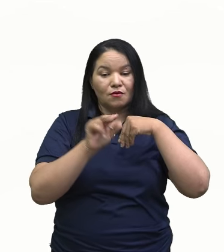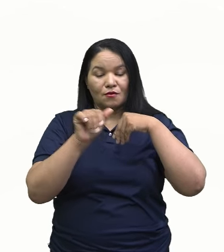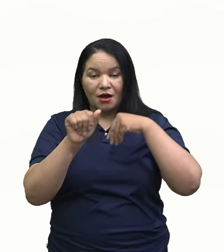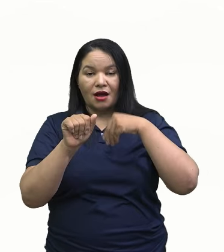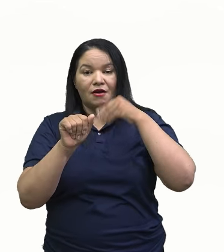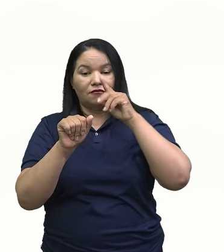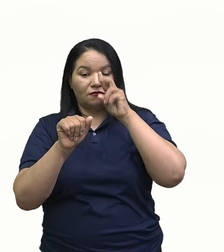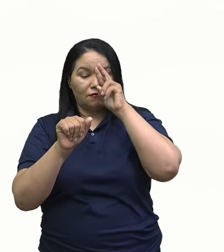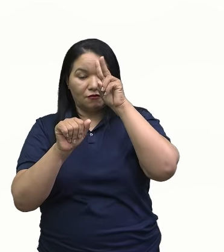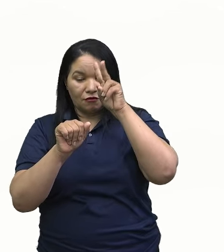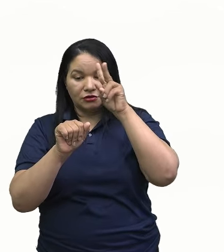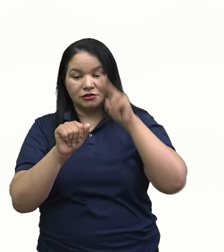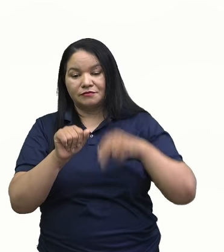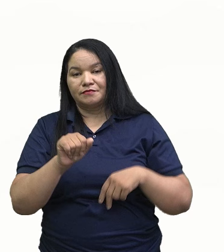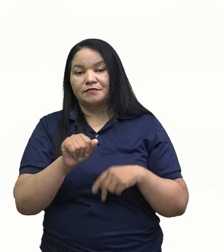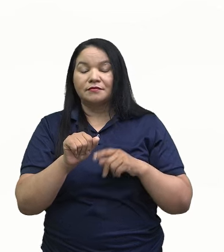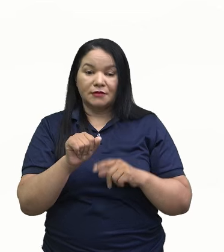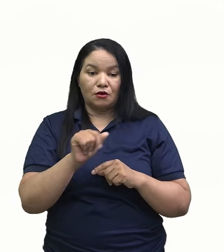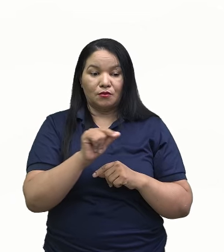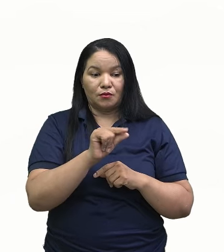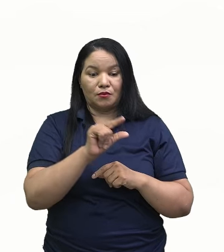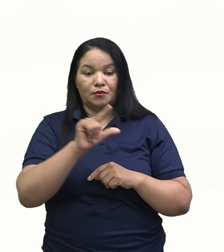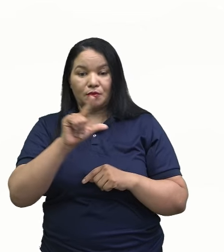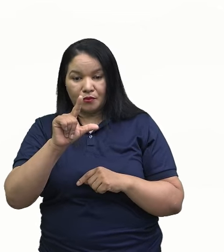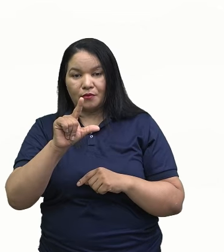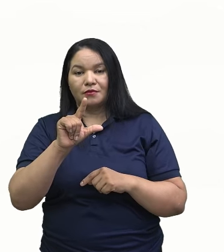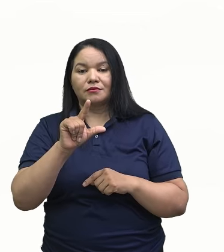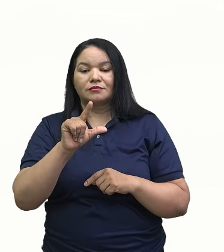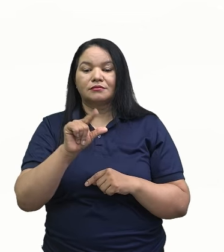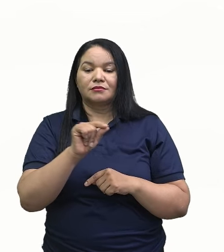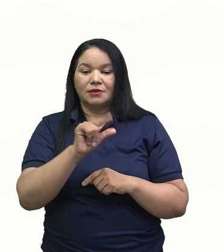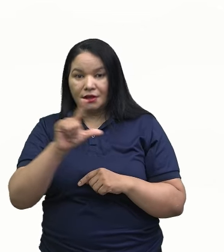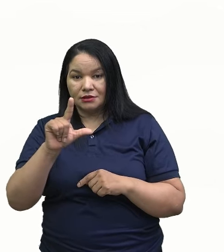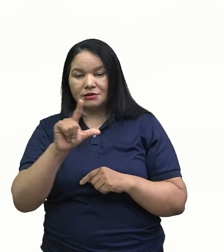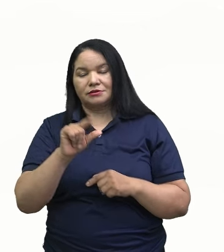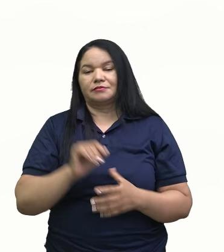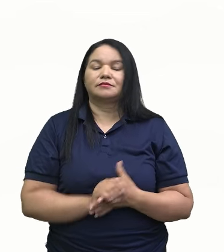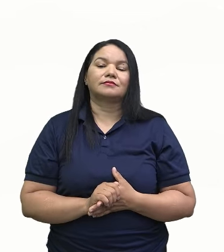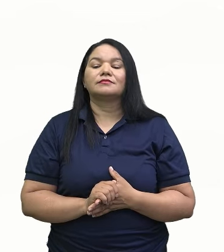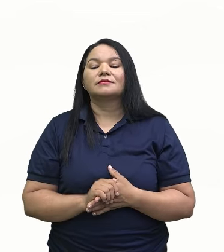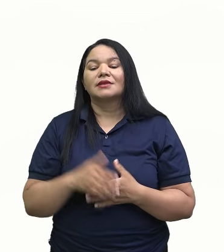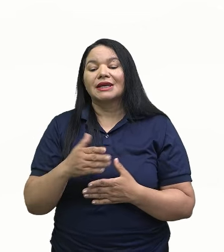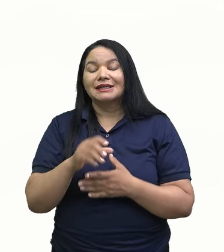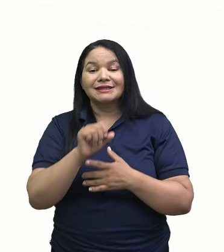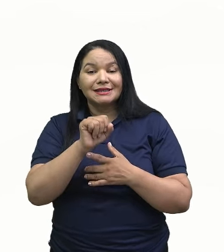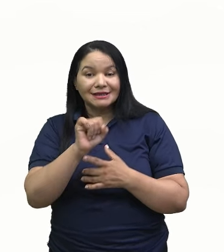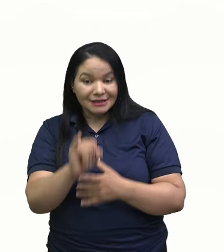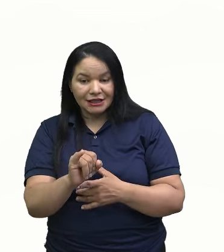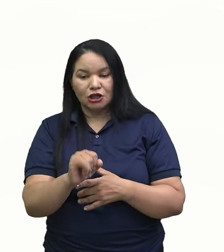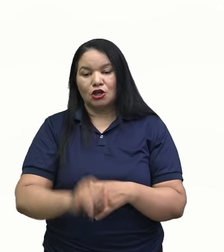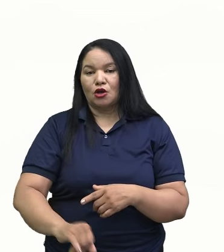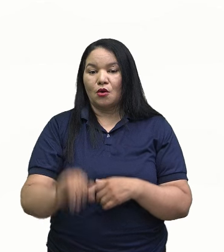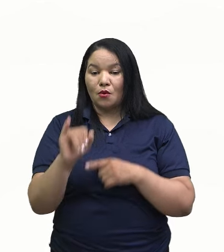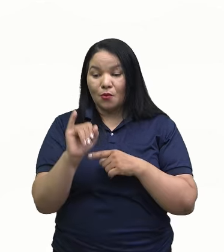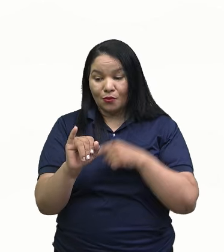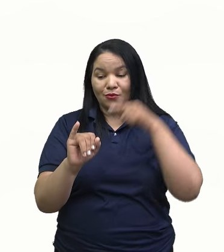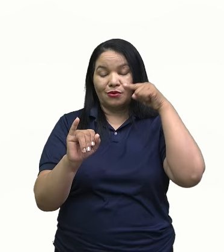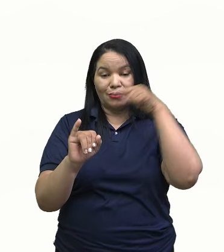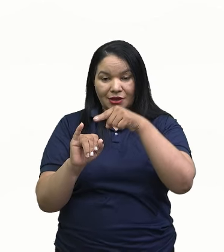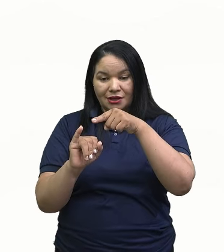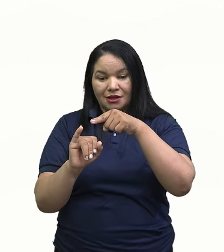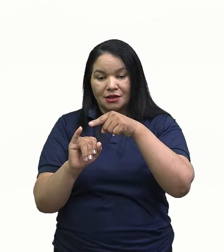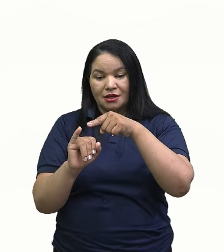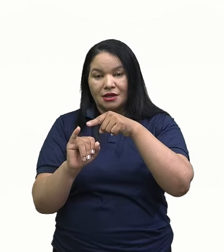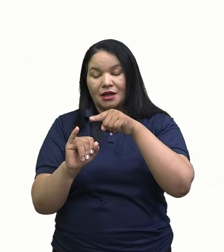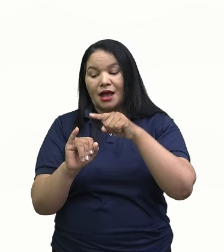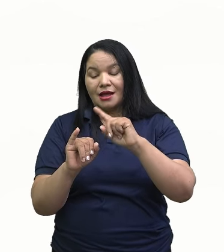tenho um ditongo que cresce, ditongo crescente. O que acontece? Se esse I aqui na paroxítona vier